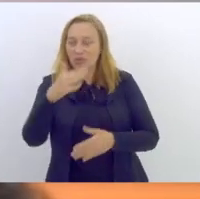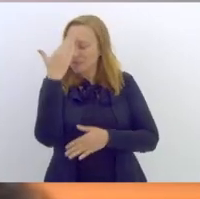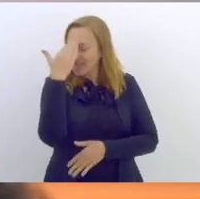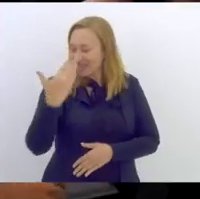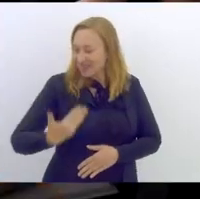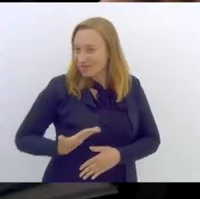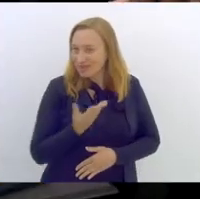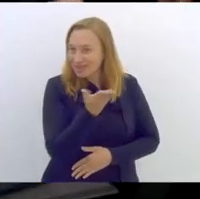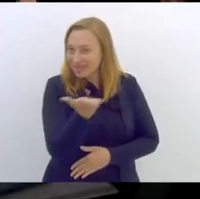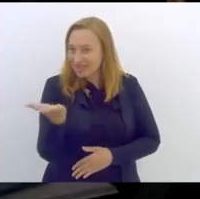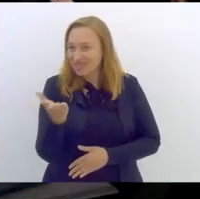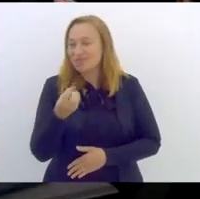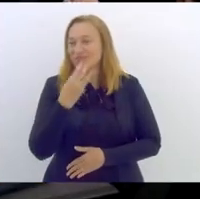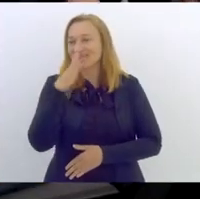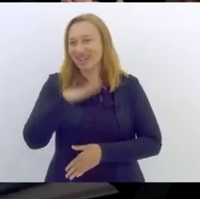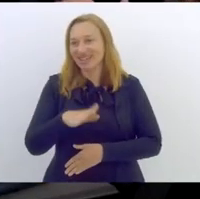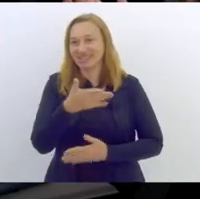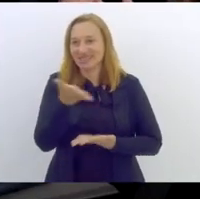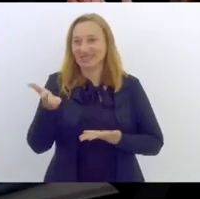a todos uma boa tarde